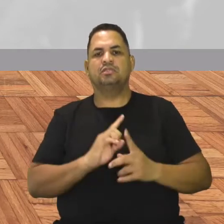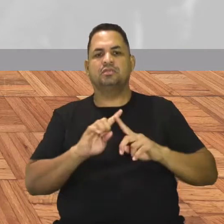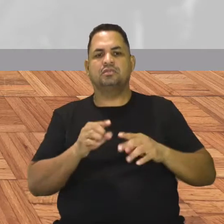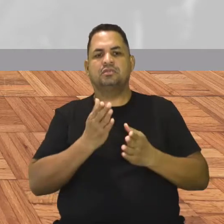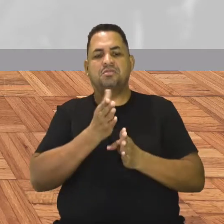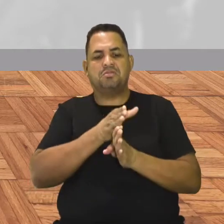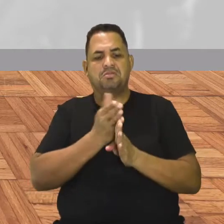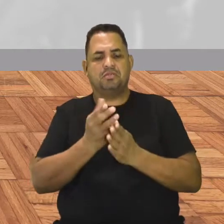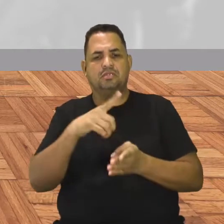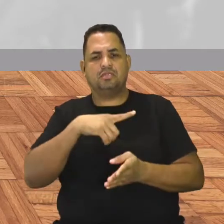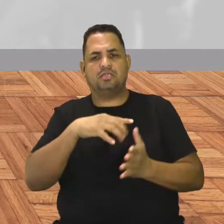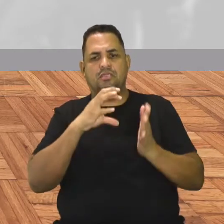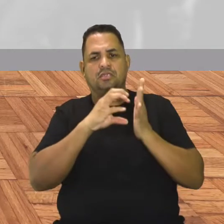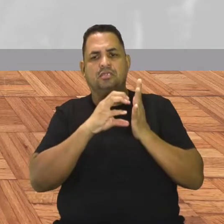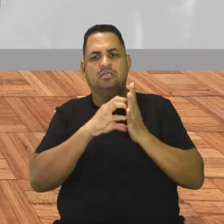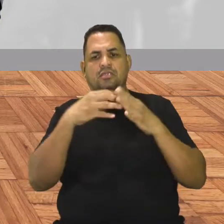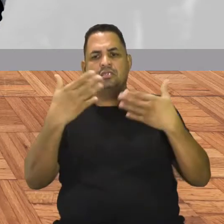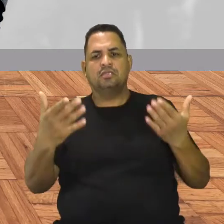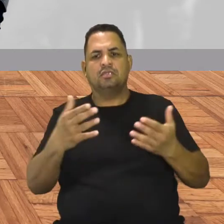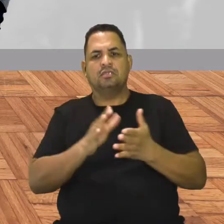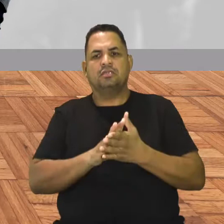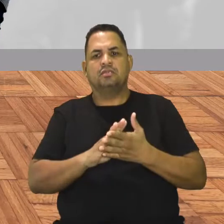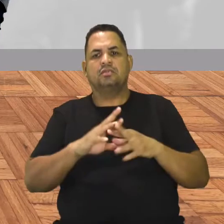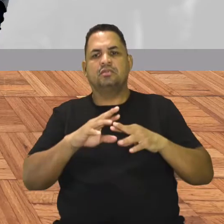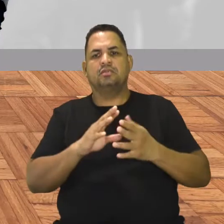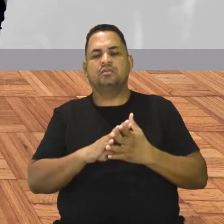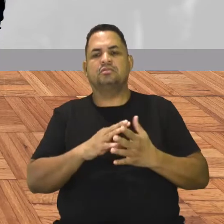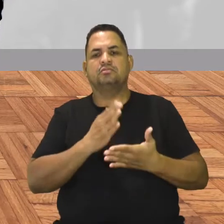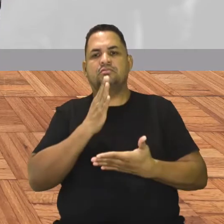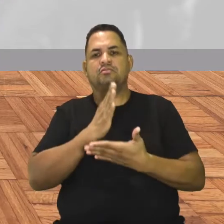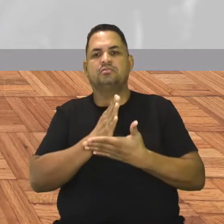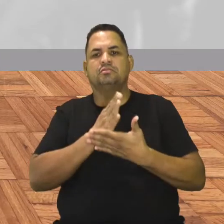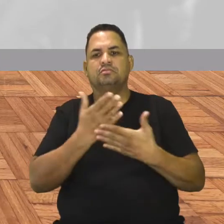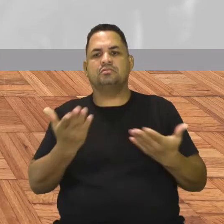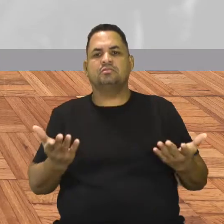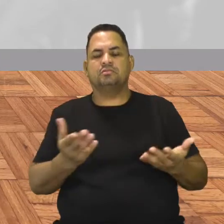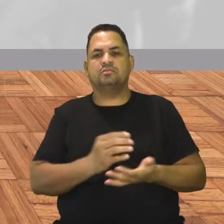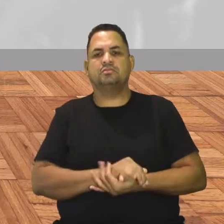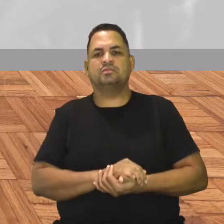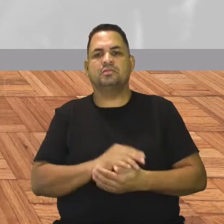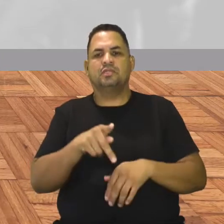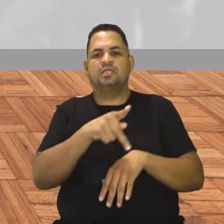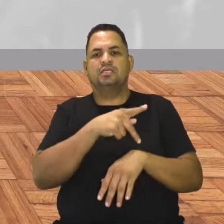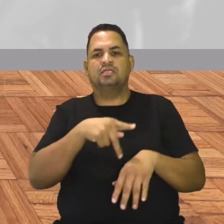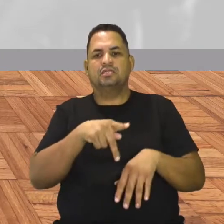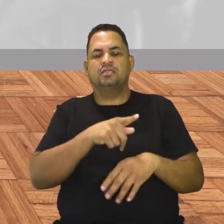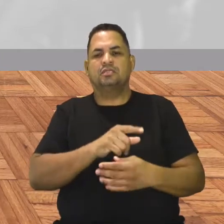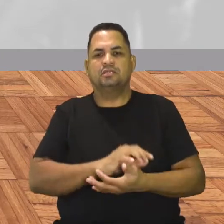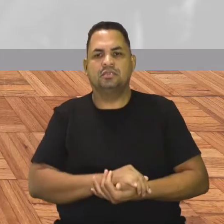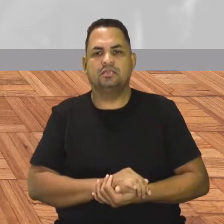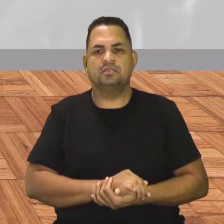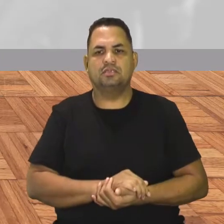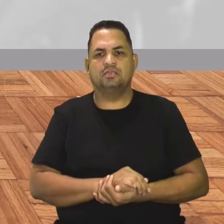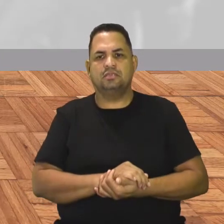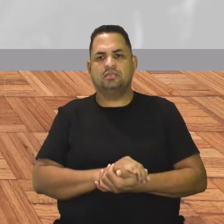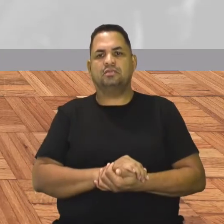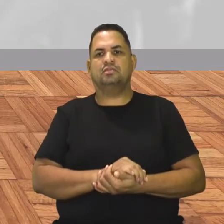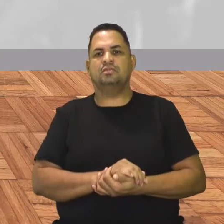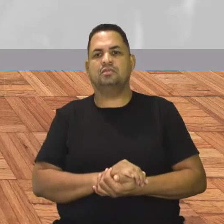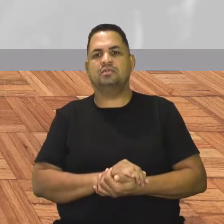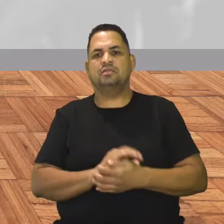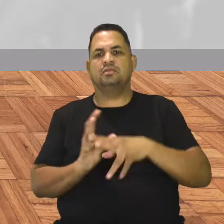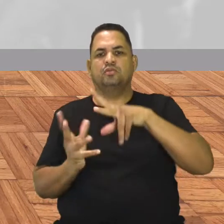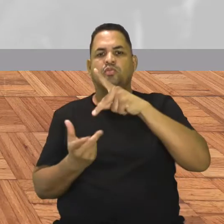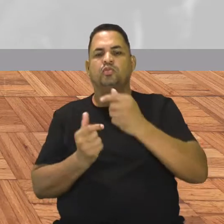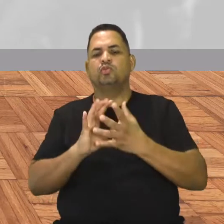ele tem essa simbologia de dividir não só uma cidade, não só um país, mas dividir o